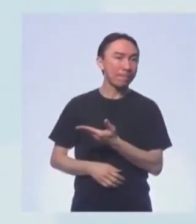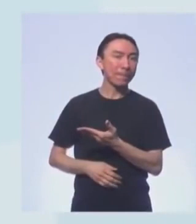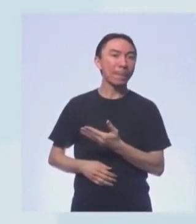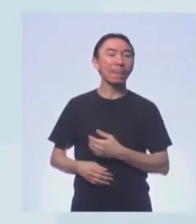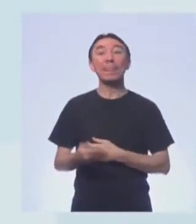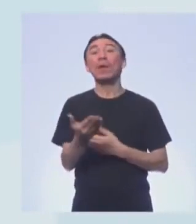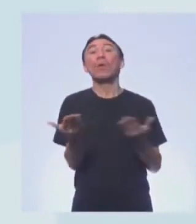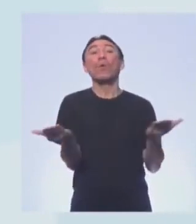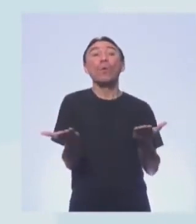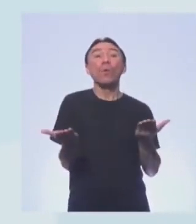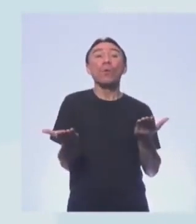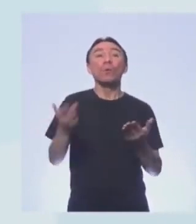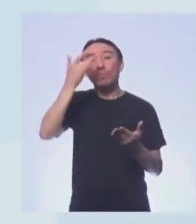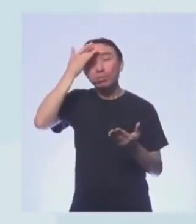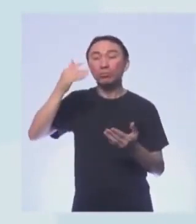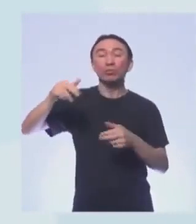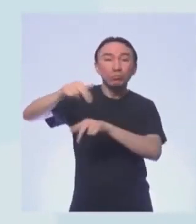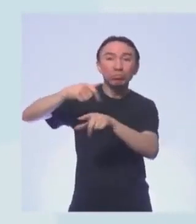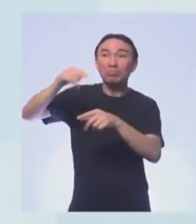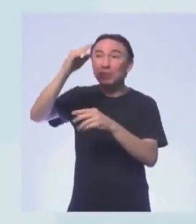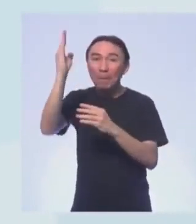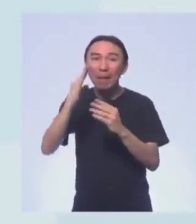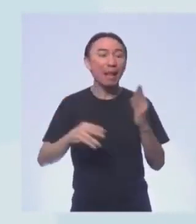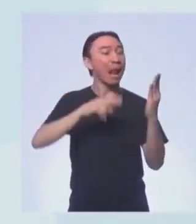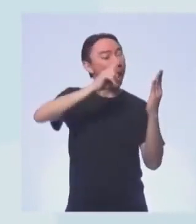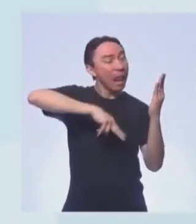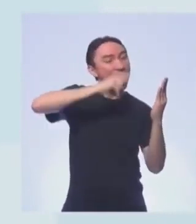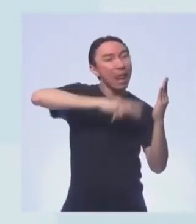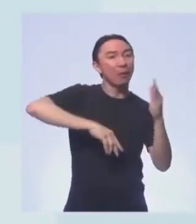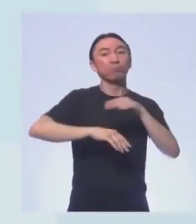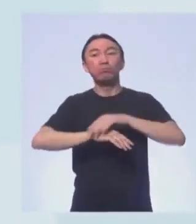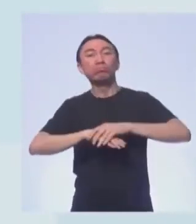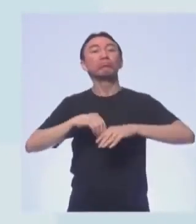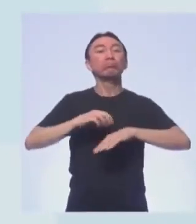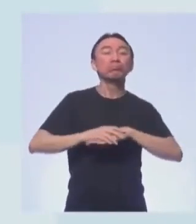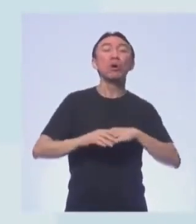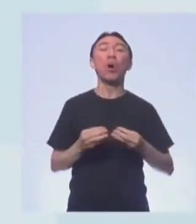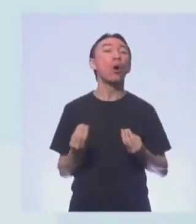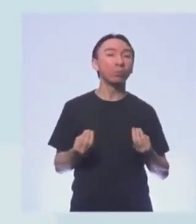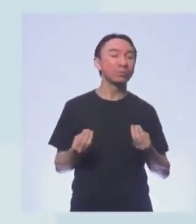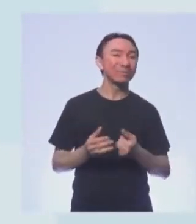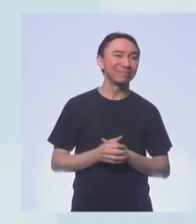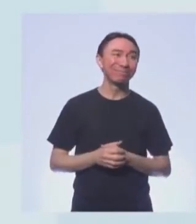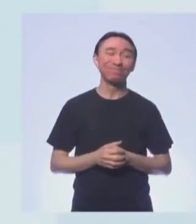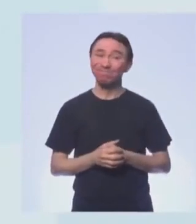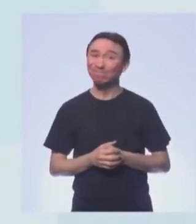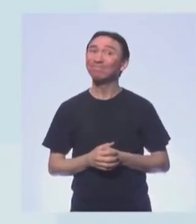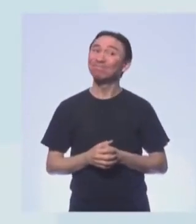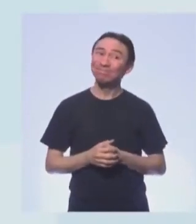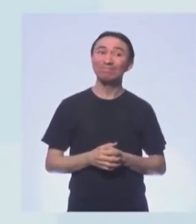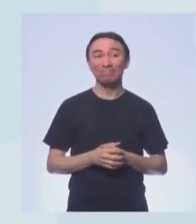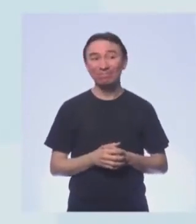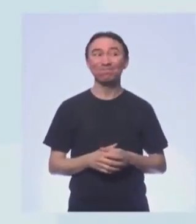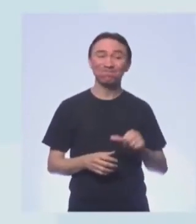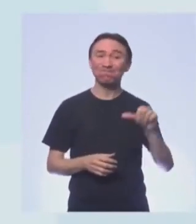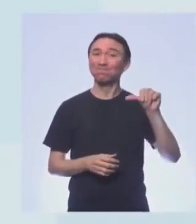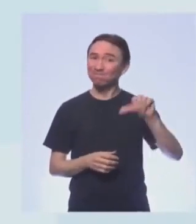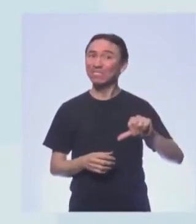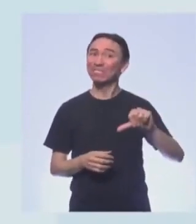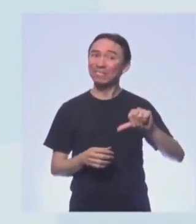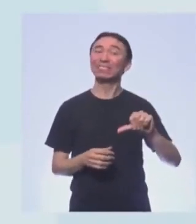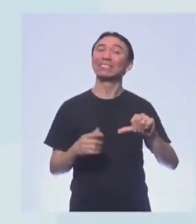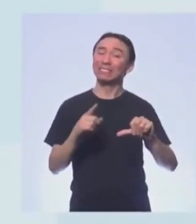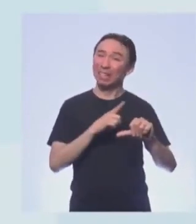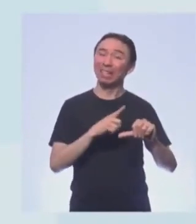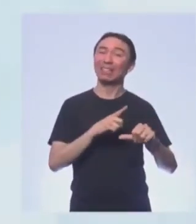dos brasileiros? Viviane, como está a prática leitora dos brasileiros? Eu acho que está um pouco caída. Está um pouco caída? Eu acho. Pelo que a gente vê